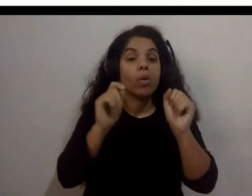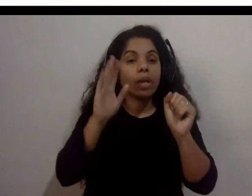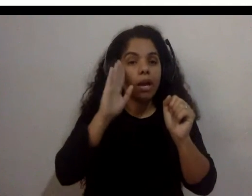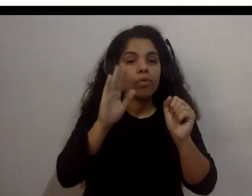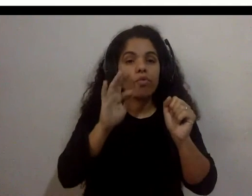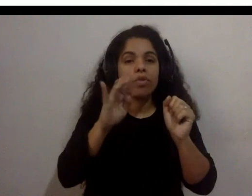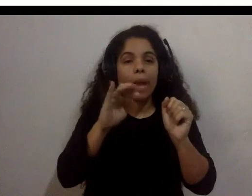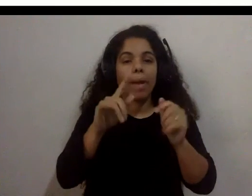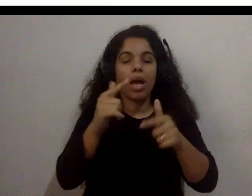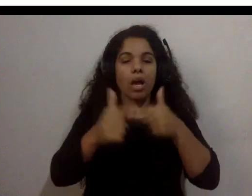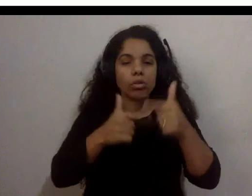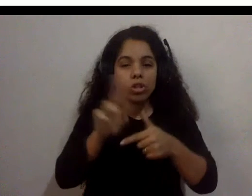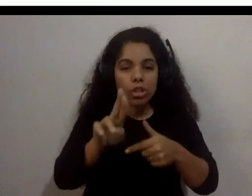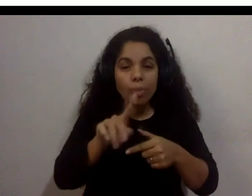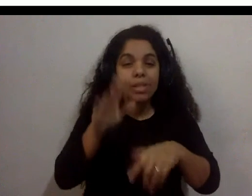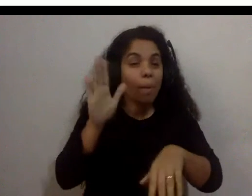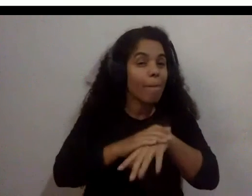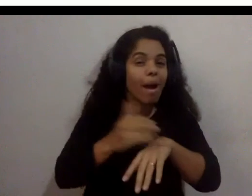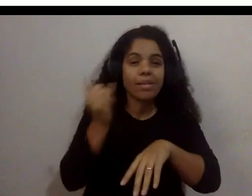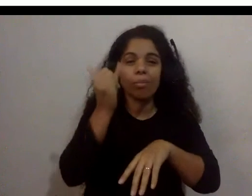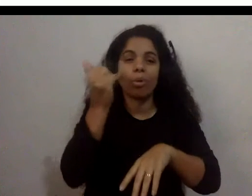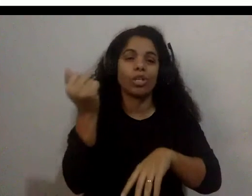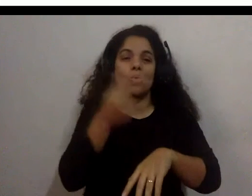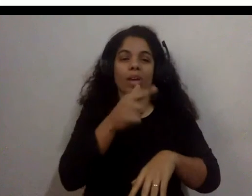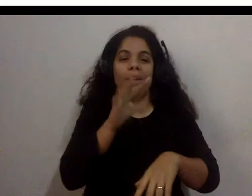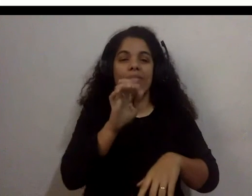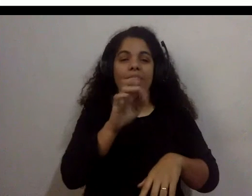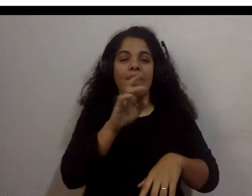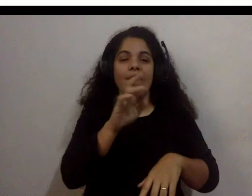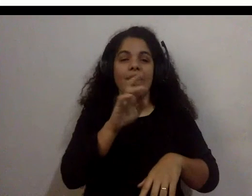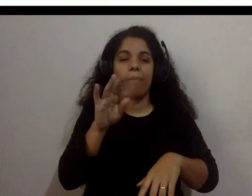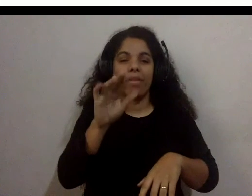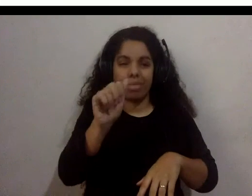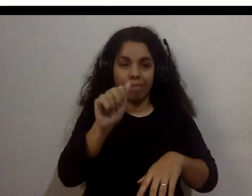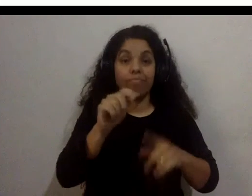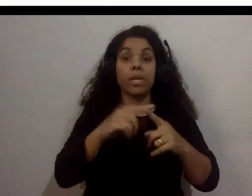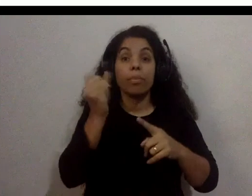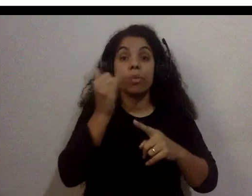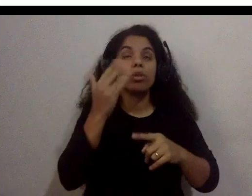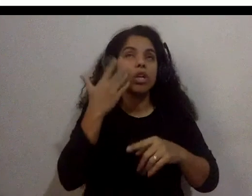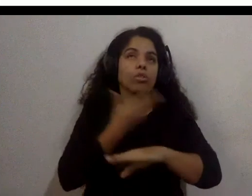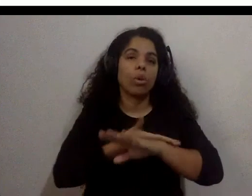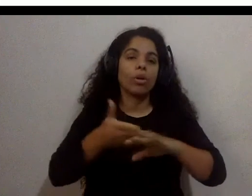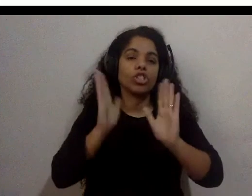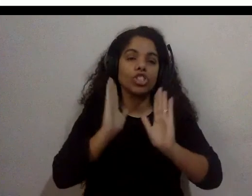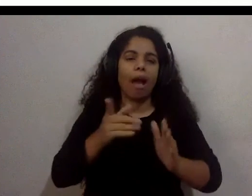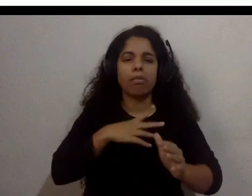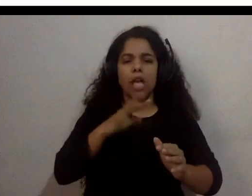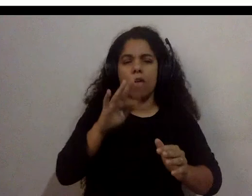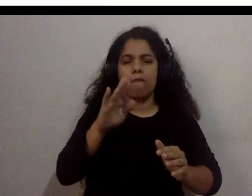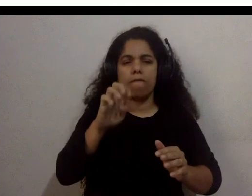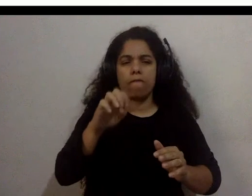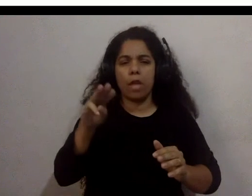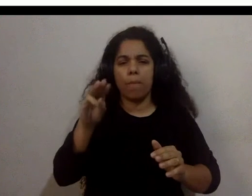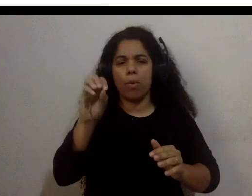trabalhando aqui, eles são mais importantes do que a ferramenta. Por exemplo, é muito comum, quando a gente vai começar a escrever, a gente já ter um framework preparado, a gente